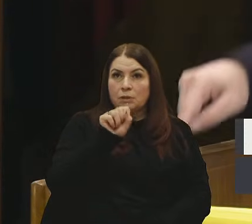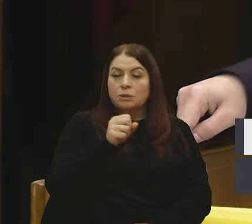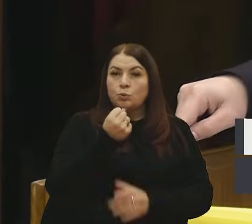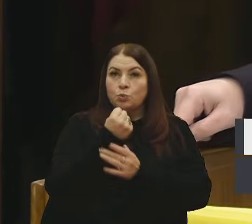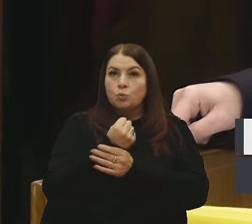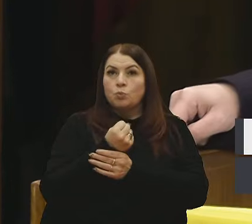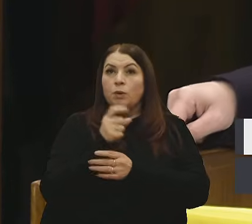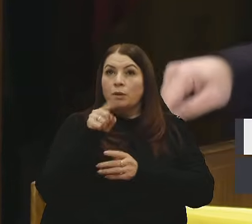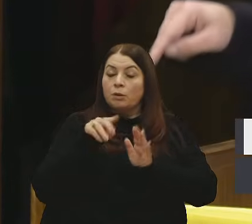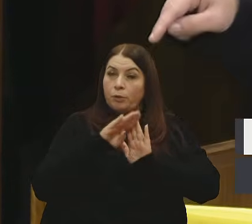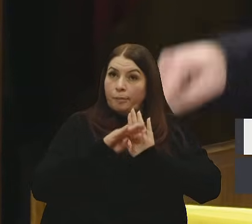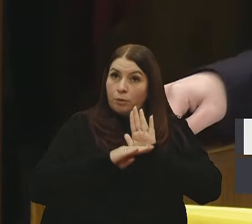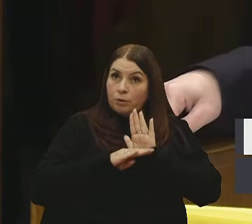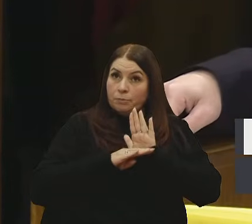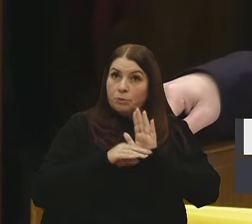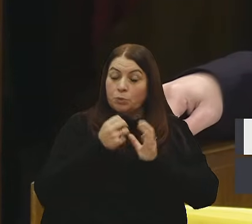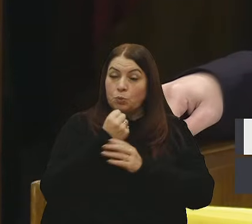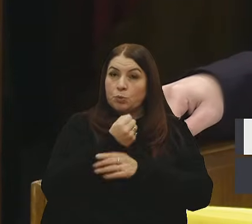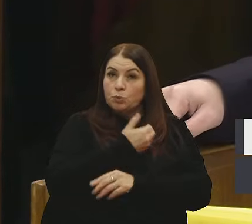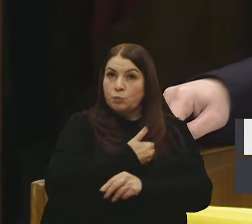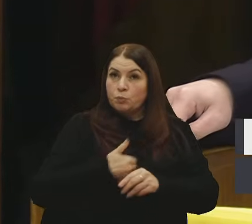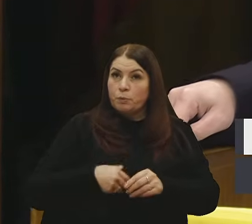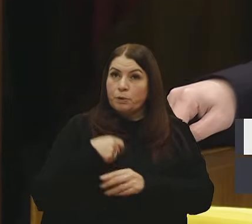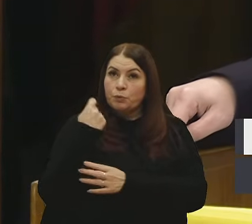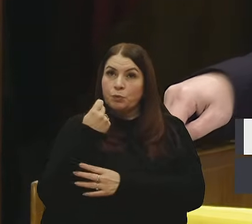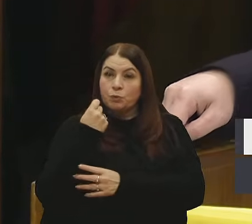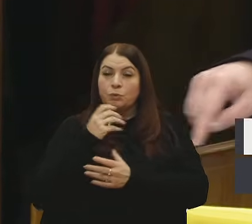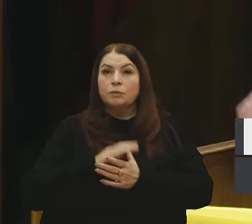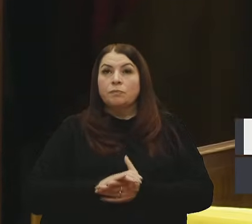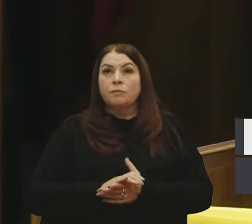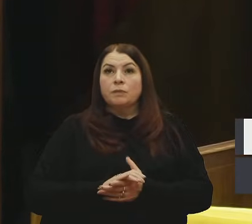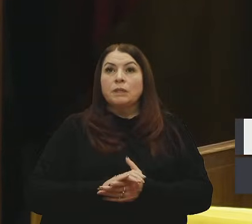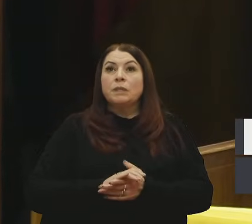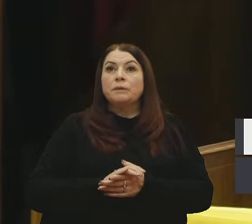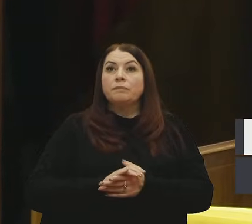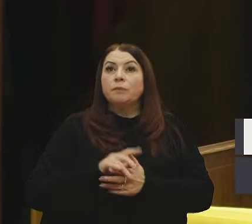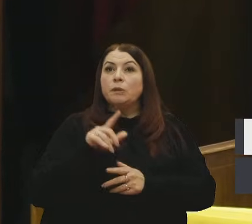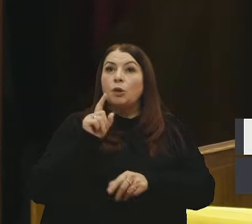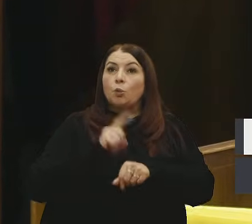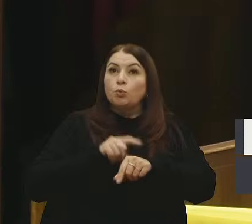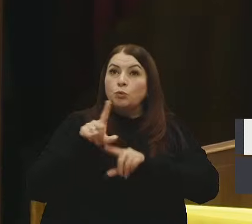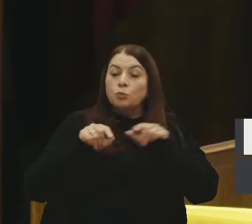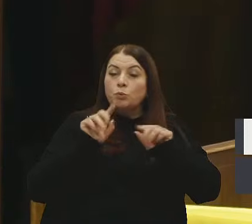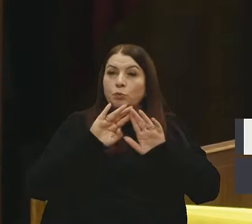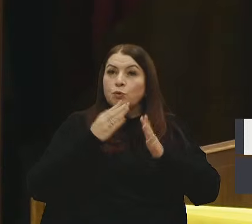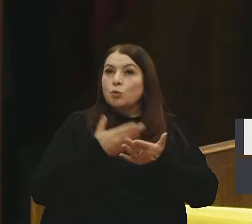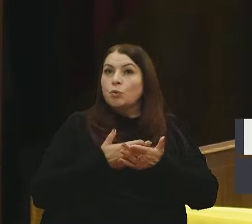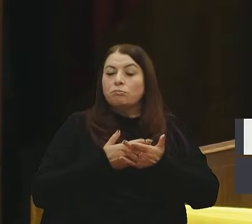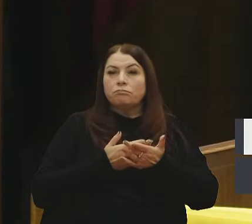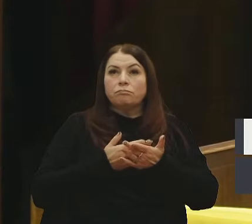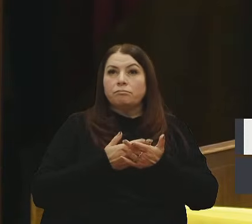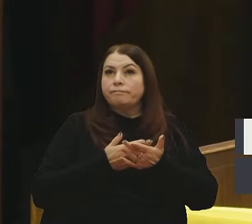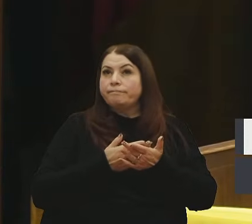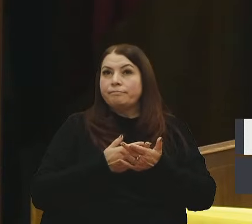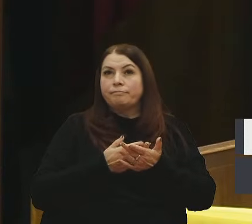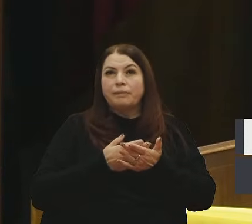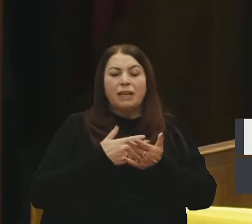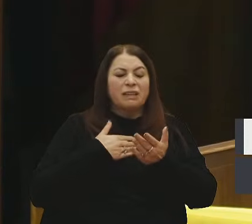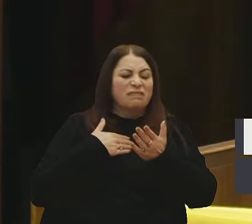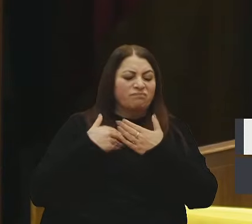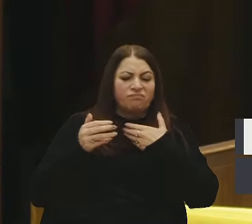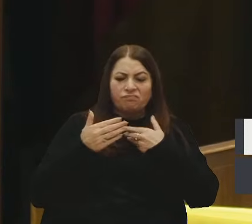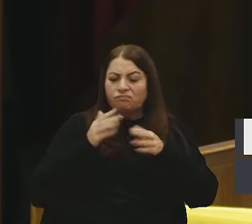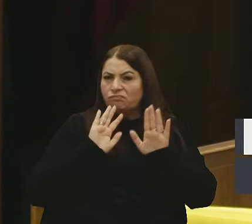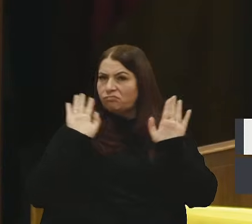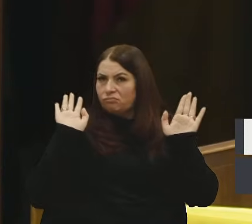que é um programa da Segurança Pública do Rio Grande do Sul, e na hora de escolher as escolas, ele não se lixou